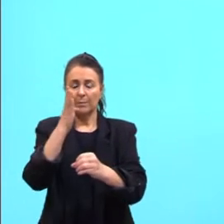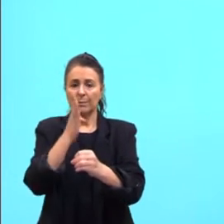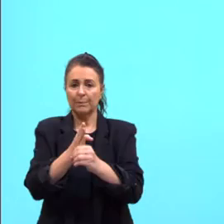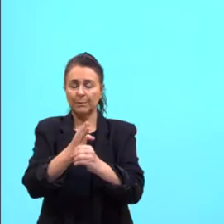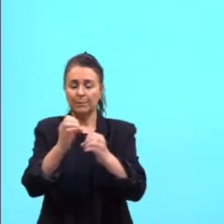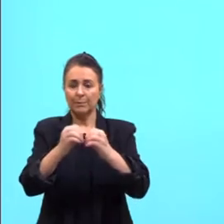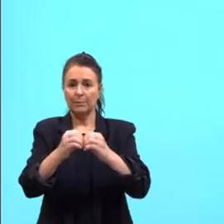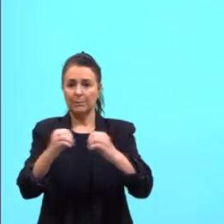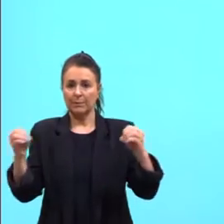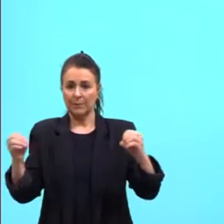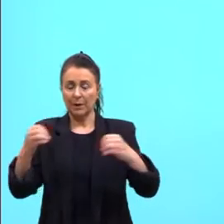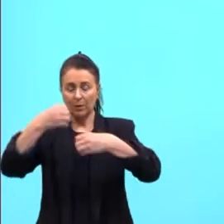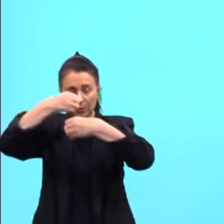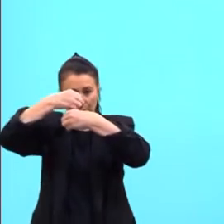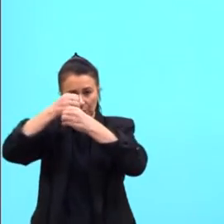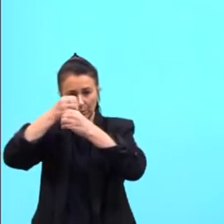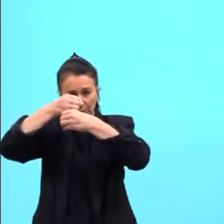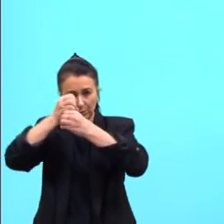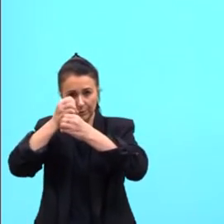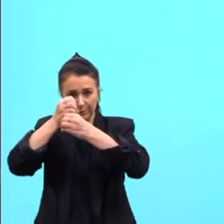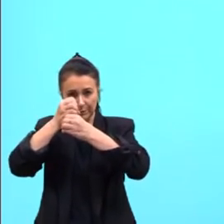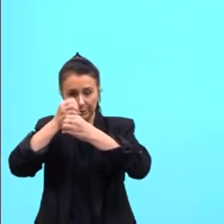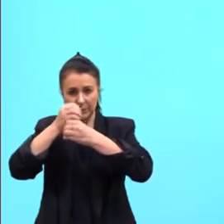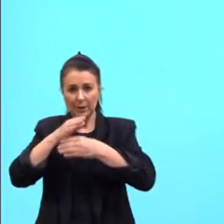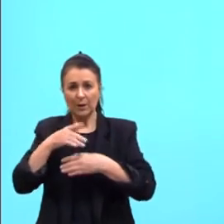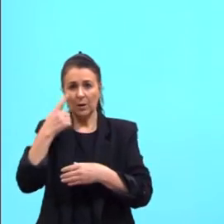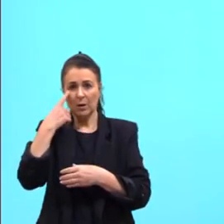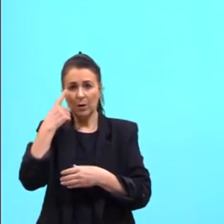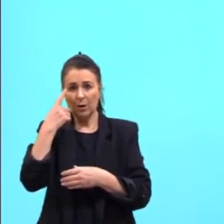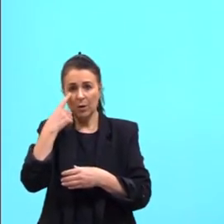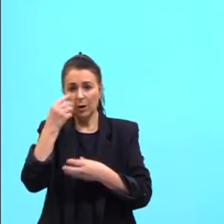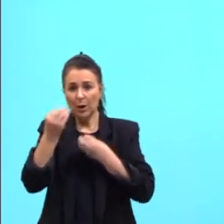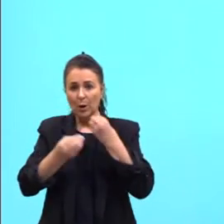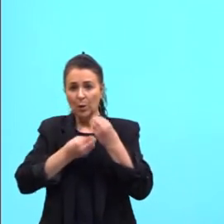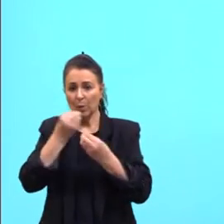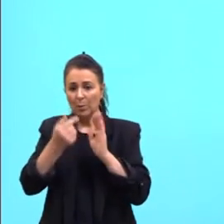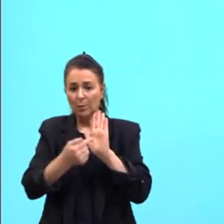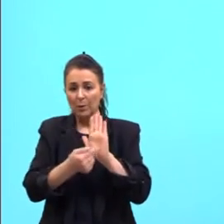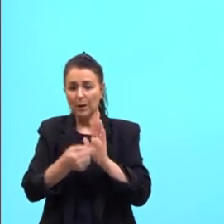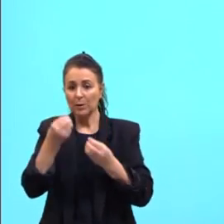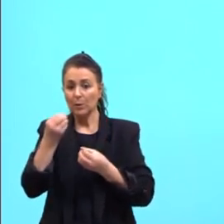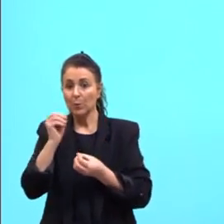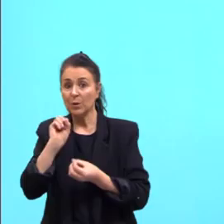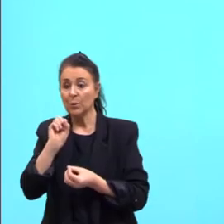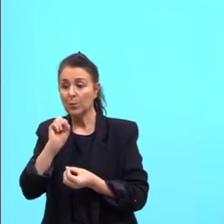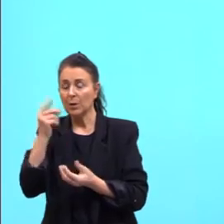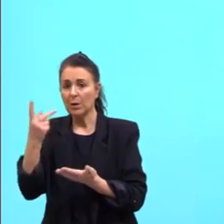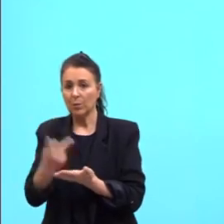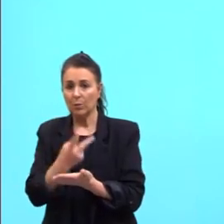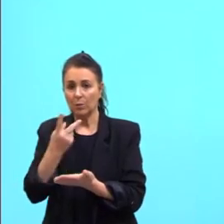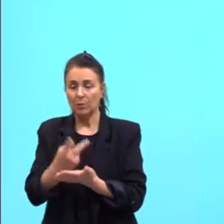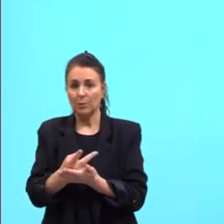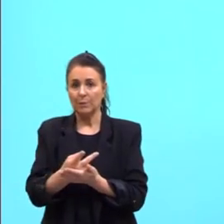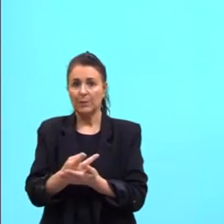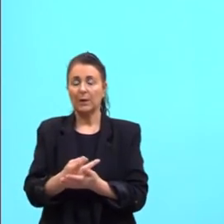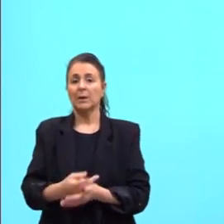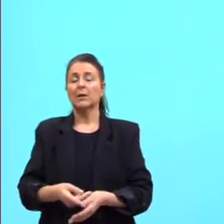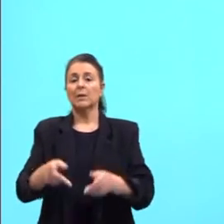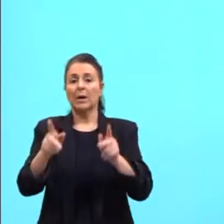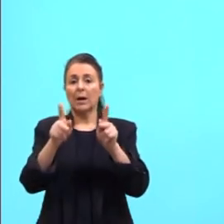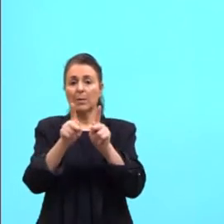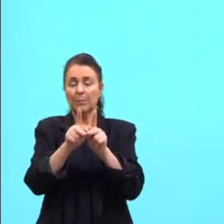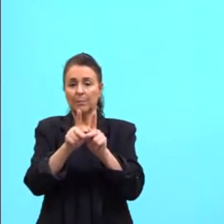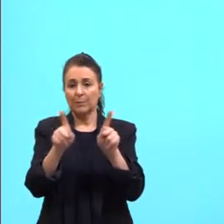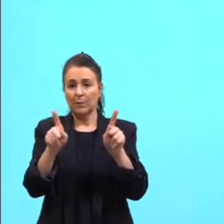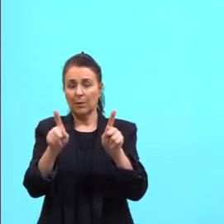num microscópio tá então é assim que aparece no microscópio a prófase uma